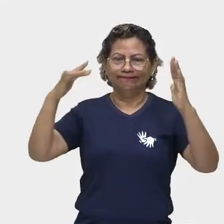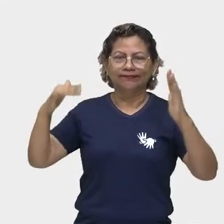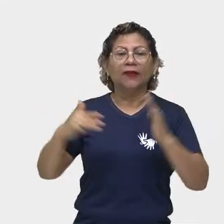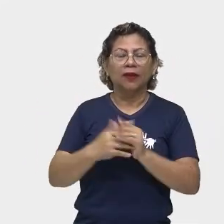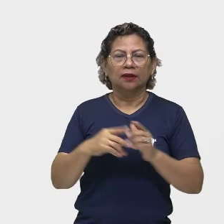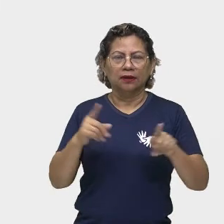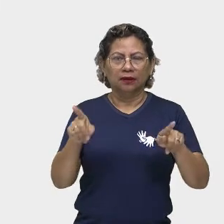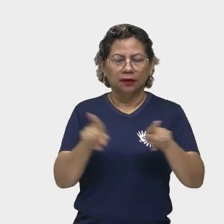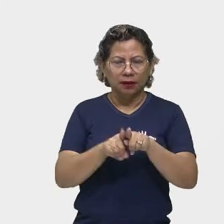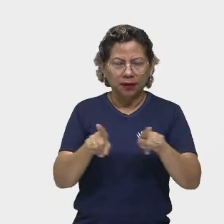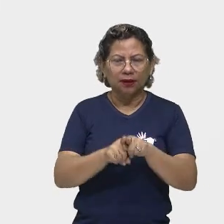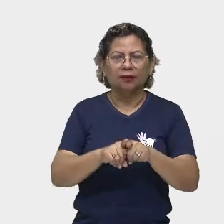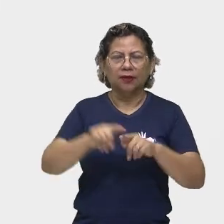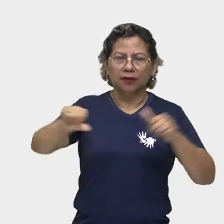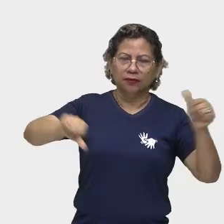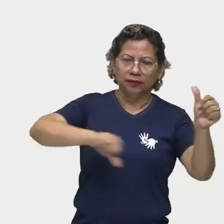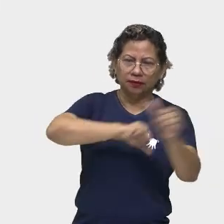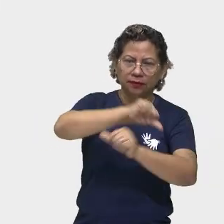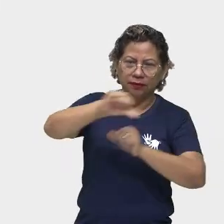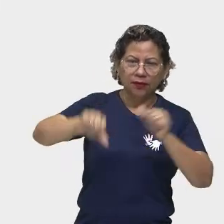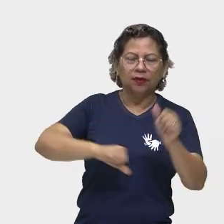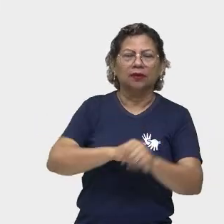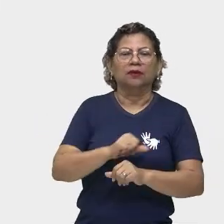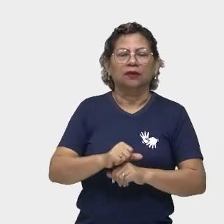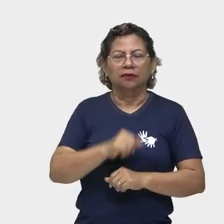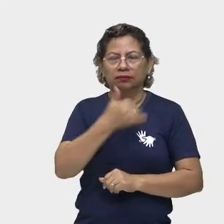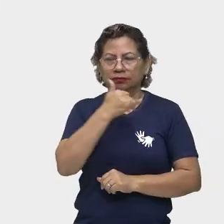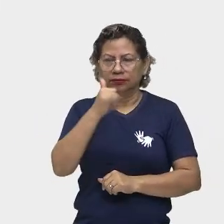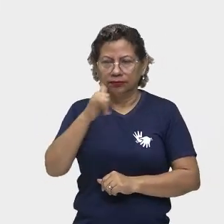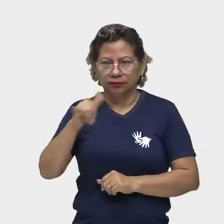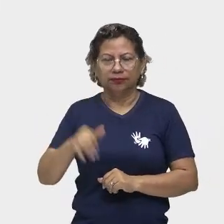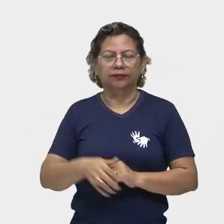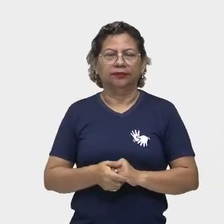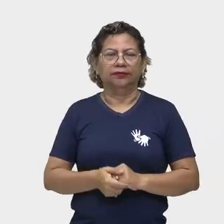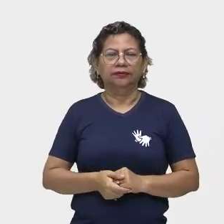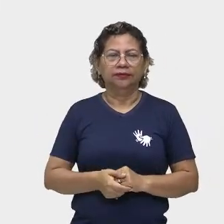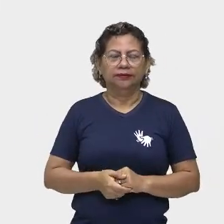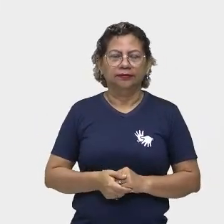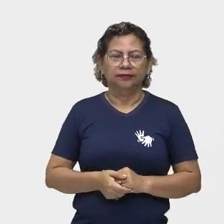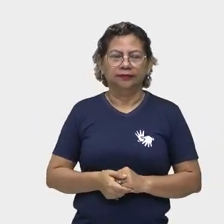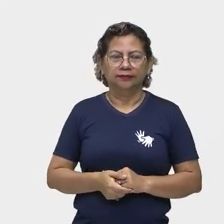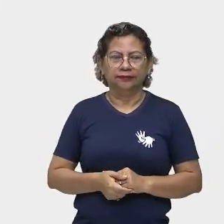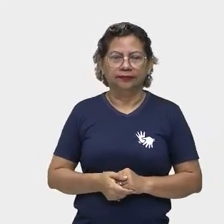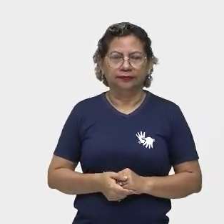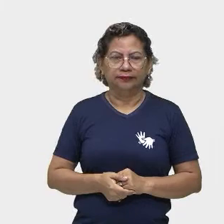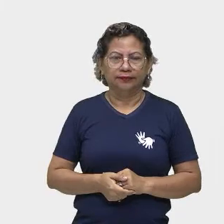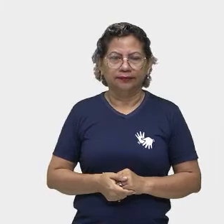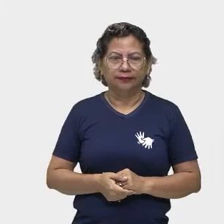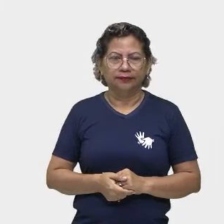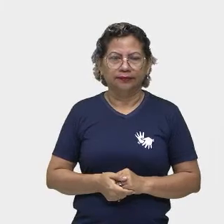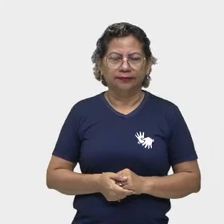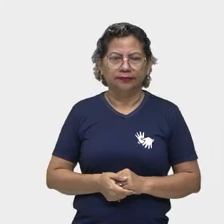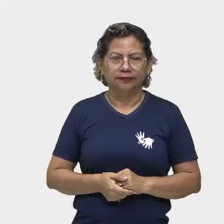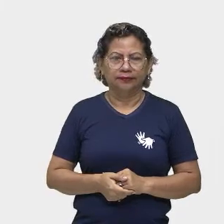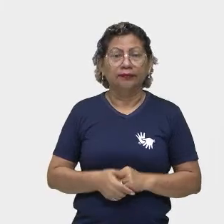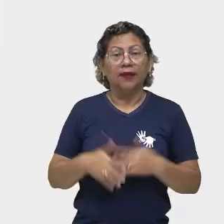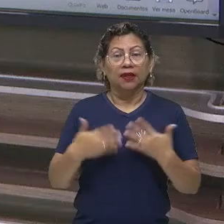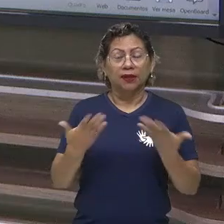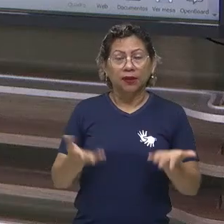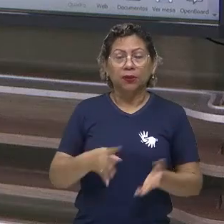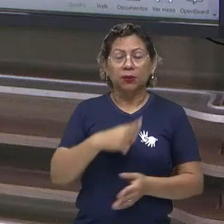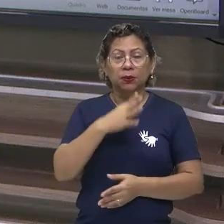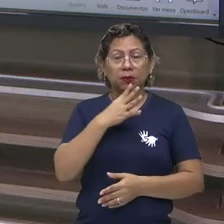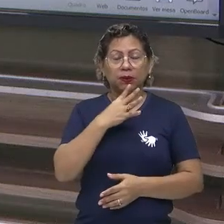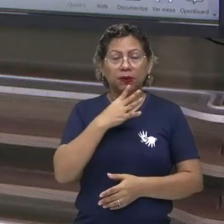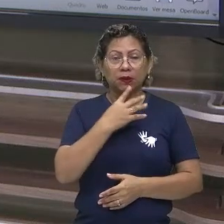vai realizar essa transformação através da força dessas ondas, né? Das águas aí dos mares e oceanos. Muito bem, conhecemos